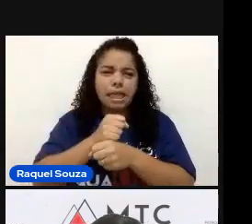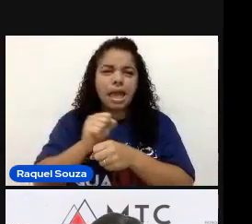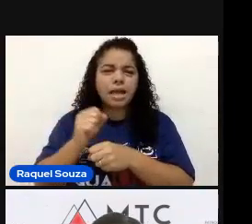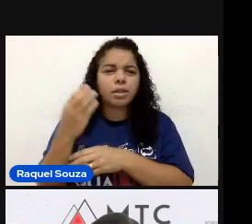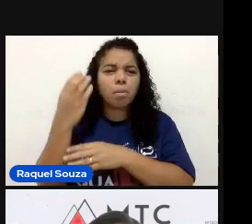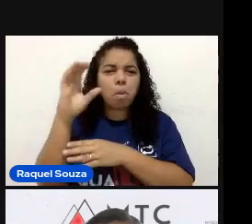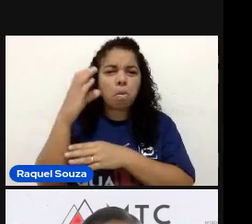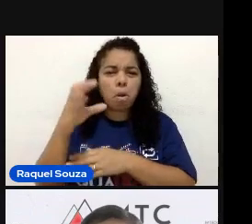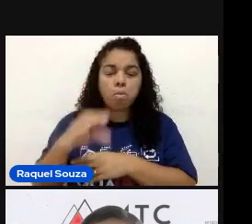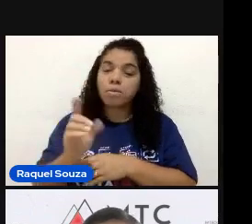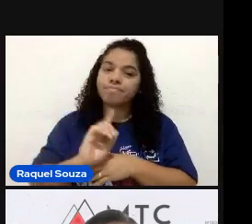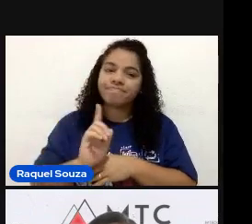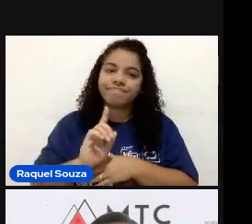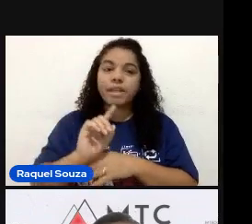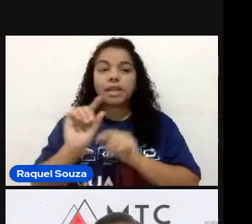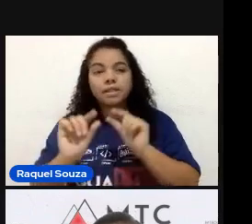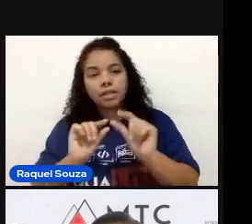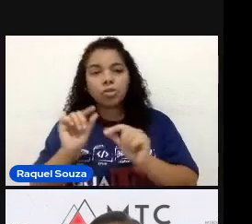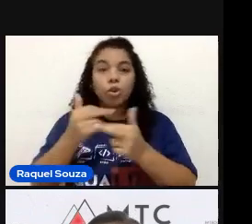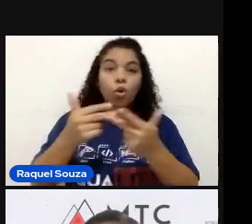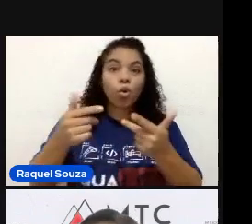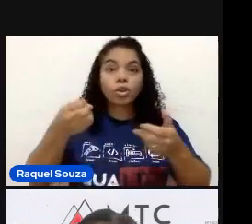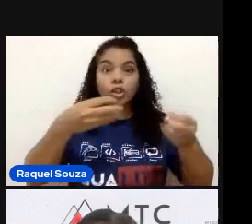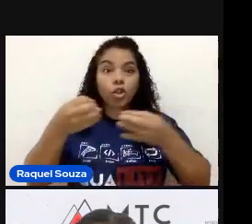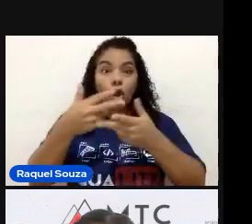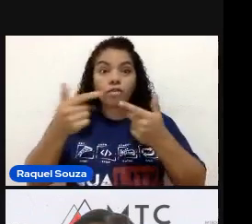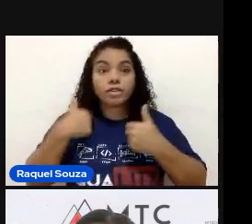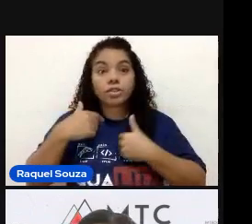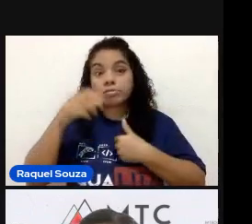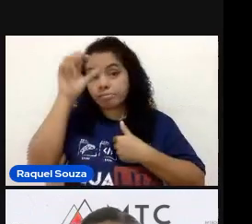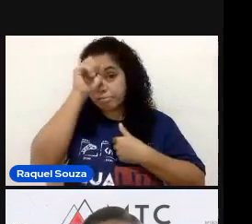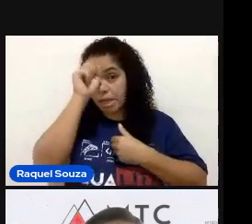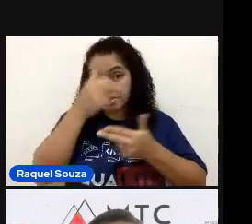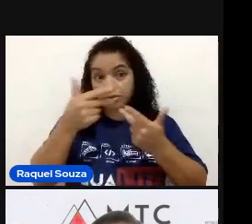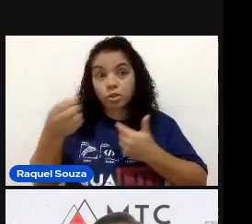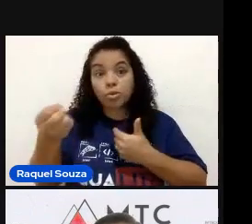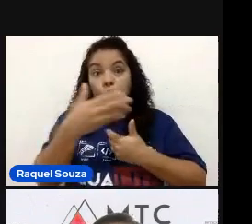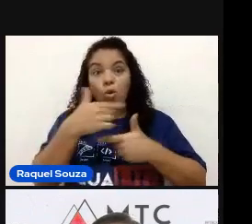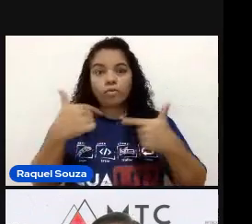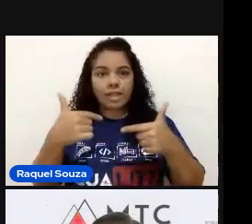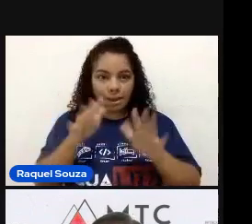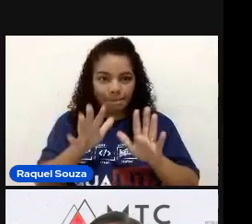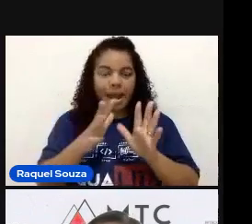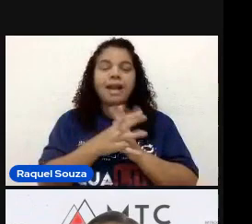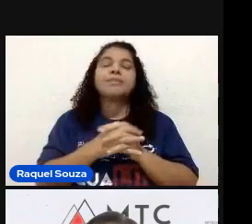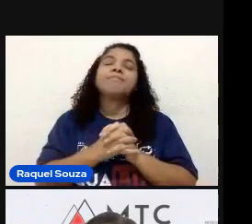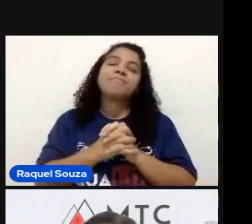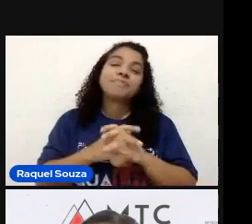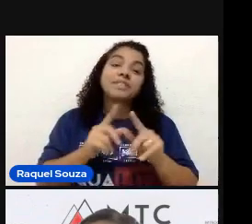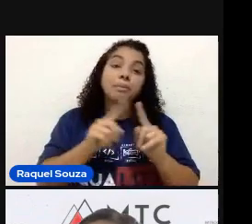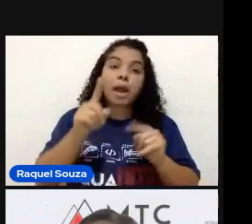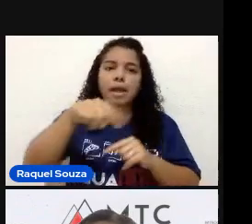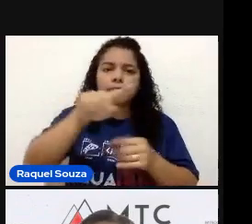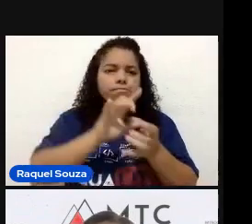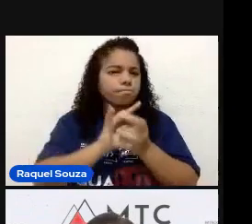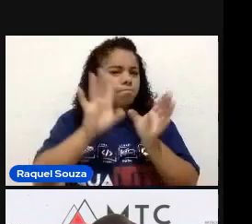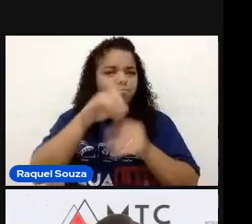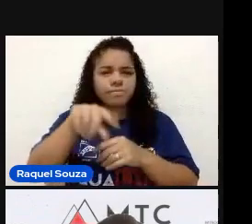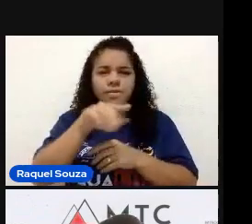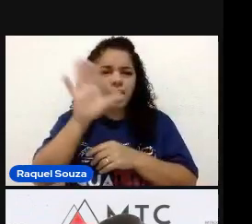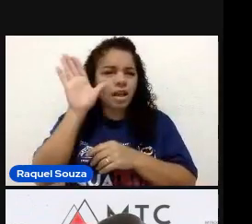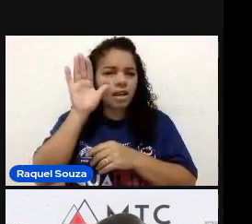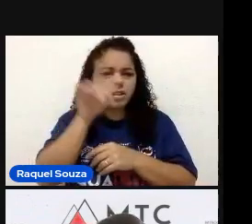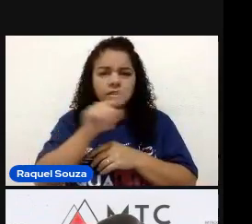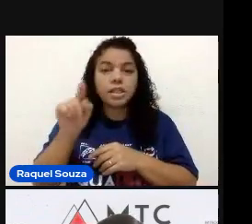estou entrando em atividades novas, então estou precisando aprender um pouco sobre o meu novo trabalho. Mas sintam-se à vontade, lá é muito para quem